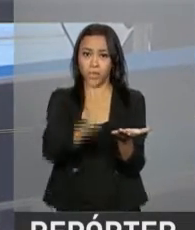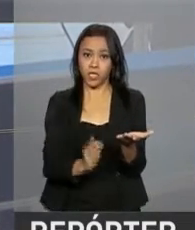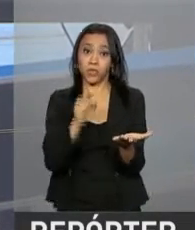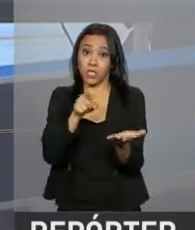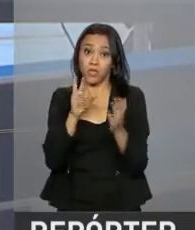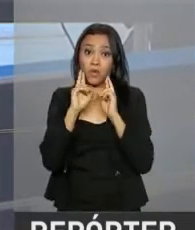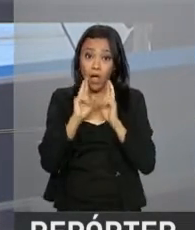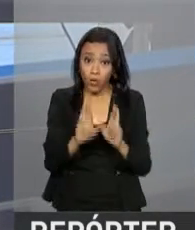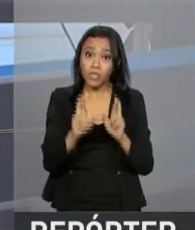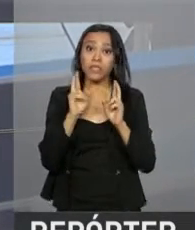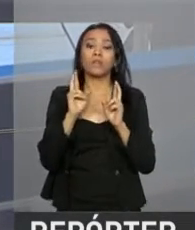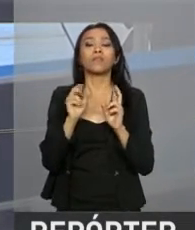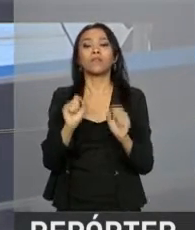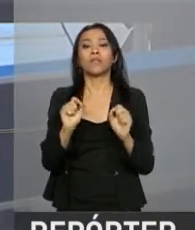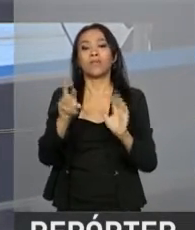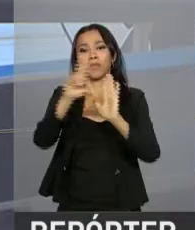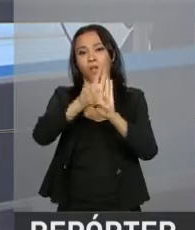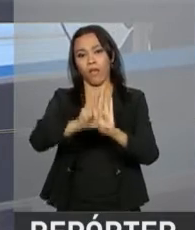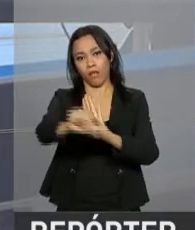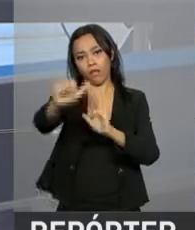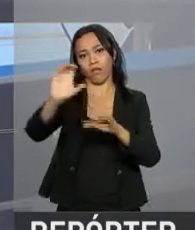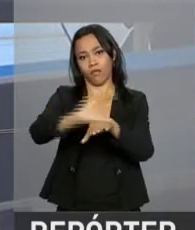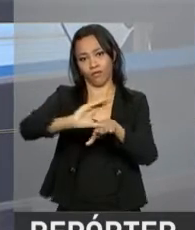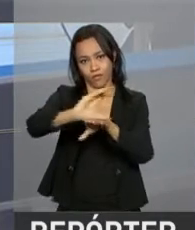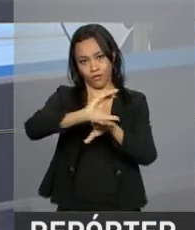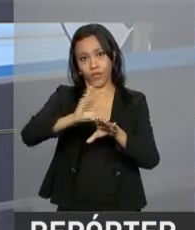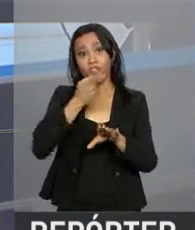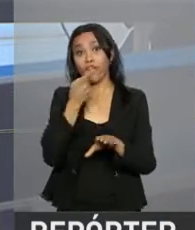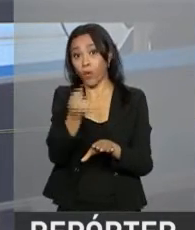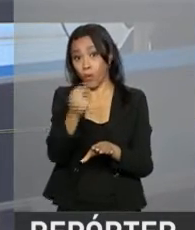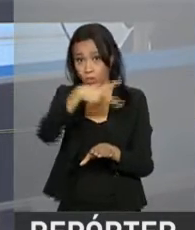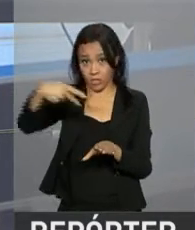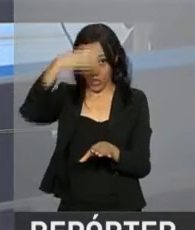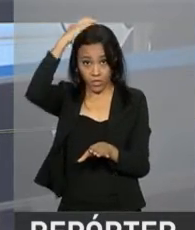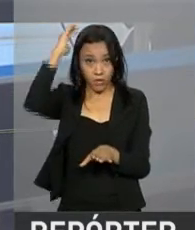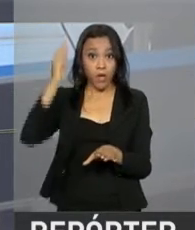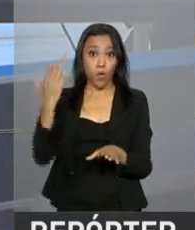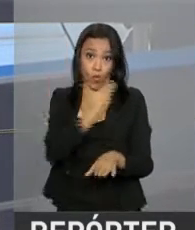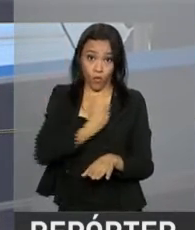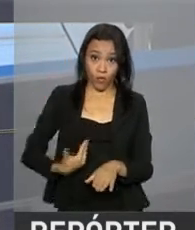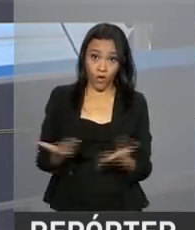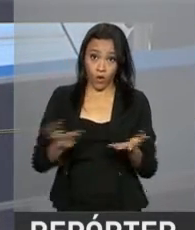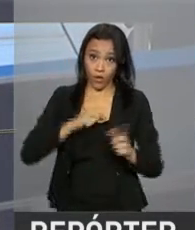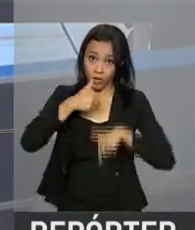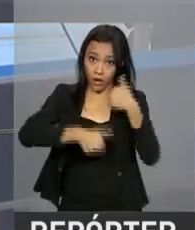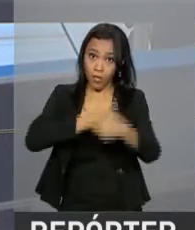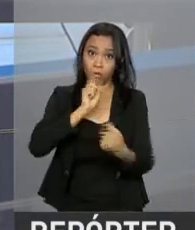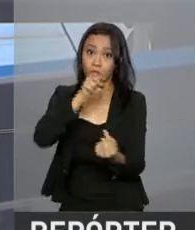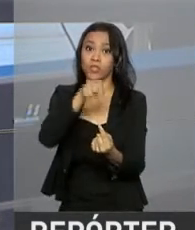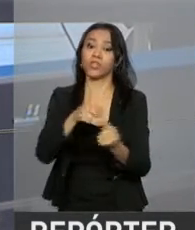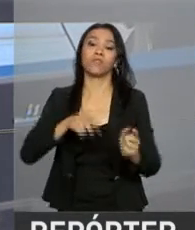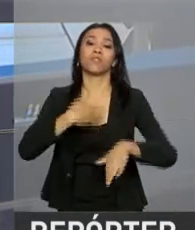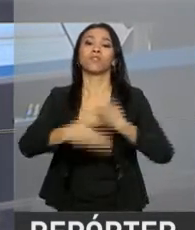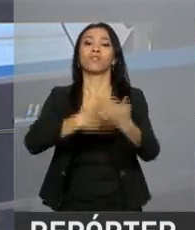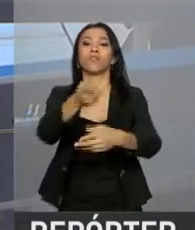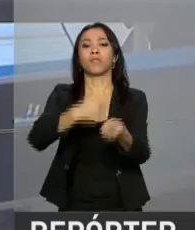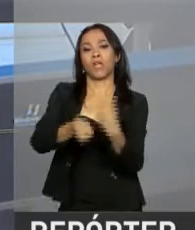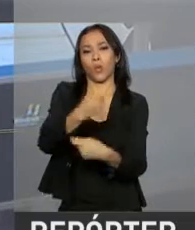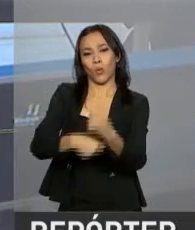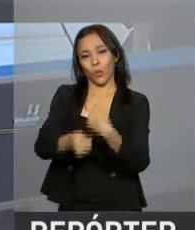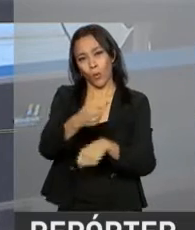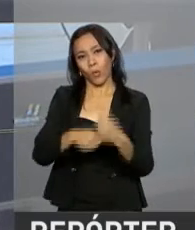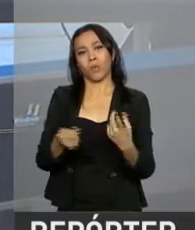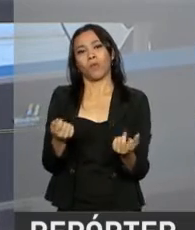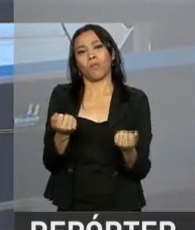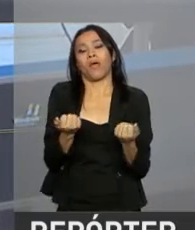mais absoluto respeito à ordem constitucional e disse que agora o governo trabalha pela retomada do crescimento econômico para restituir